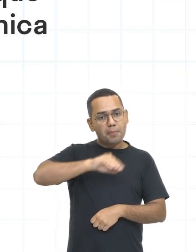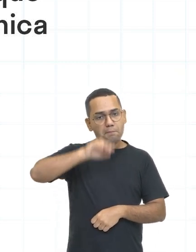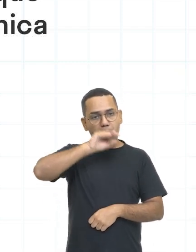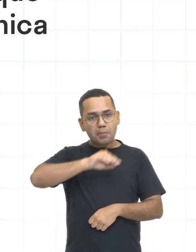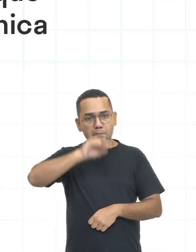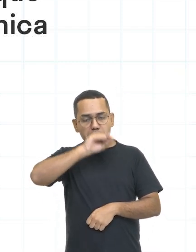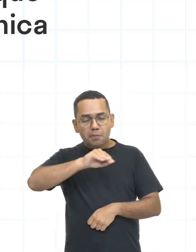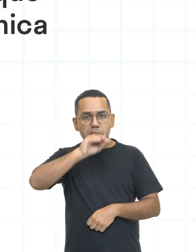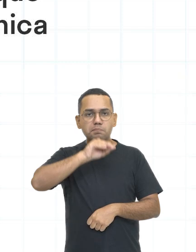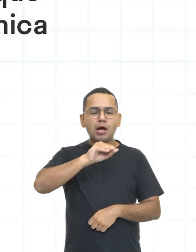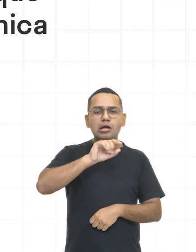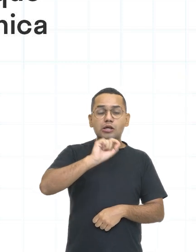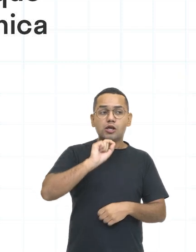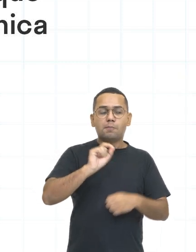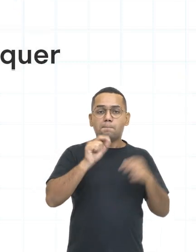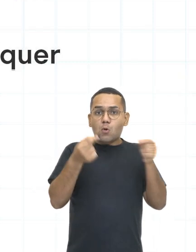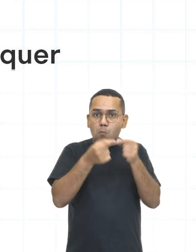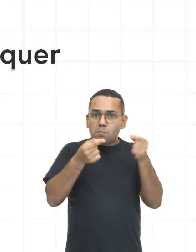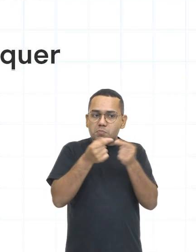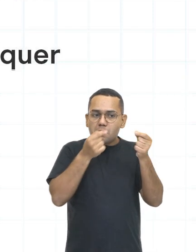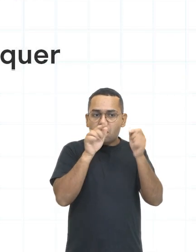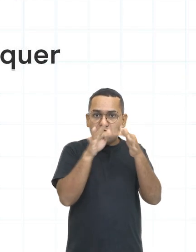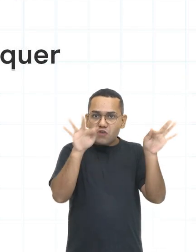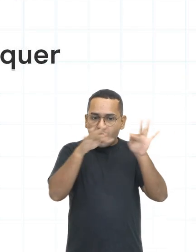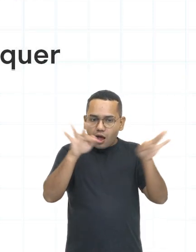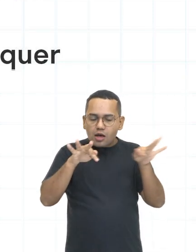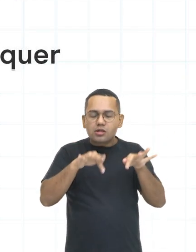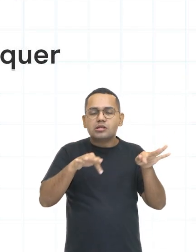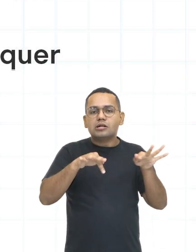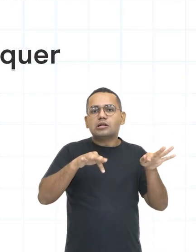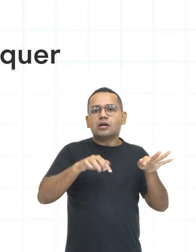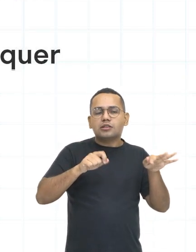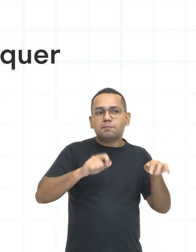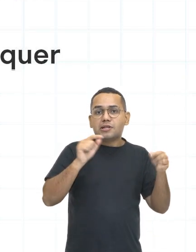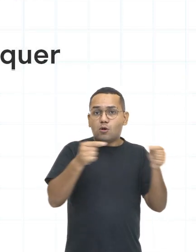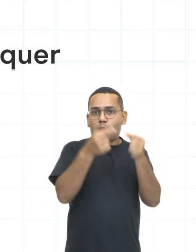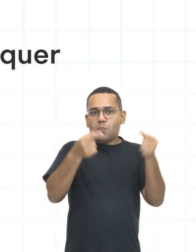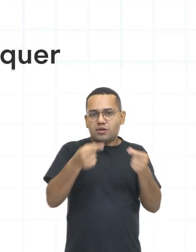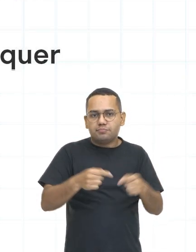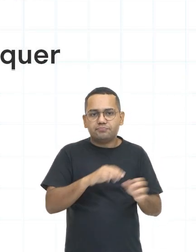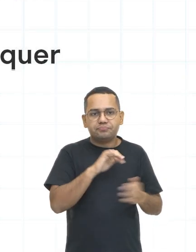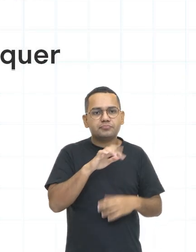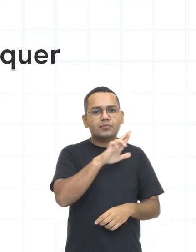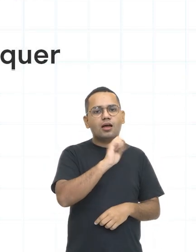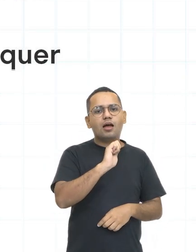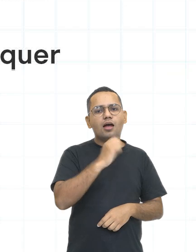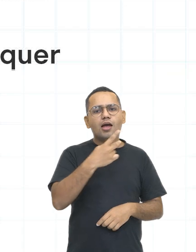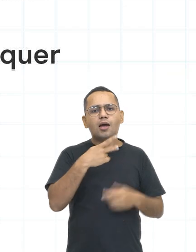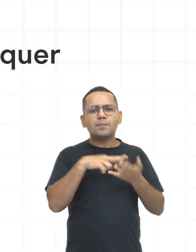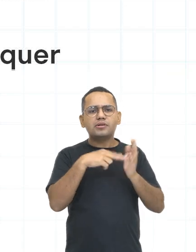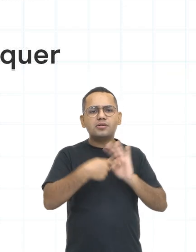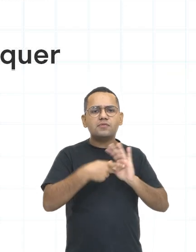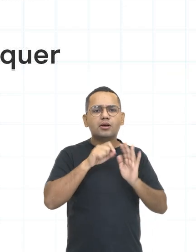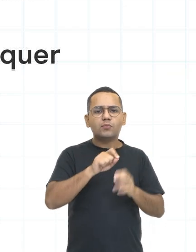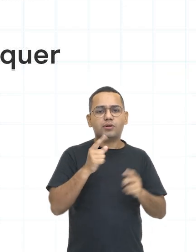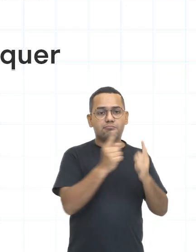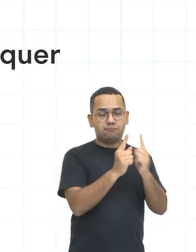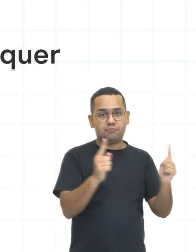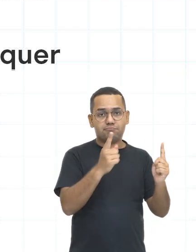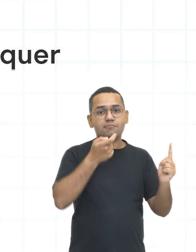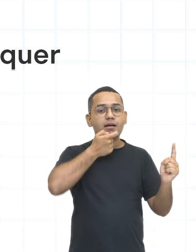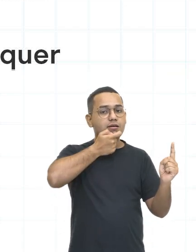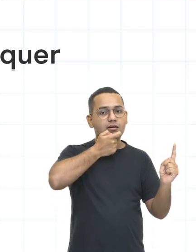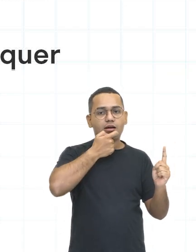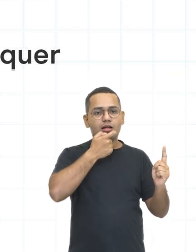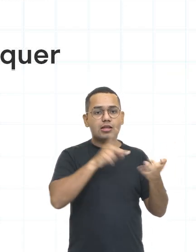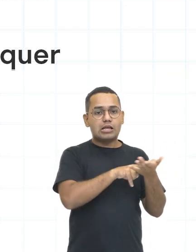que é cantada. Bem, o nome rap é uma sigla para a expressão em inglês Rhythm and Poetry, o